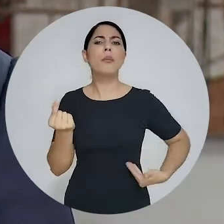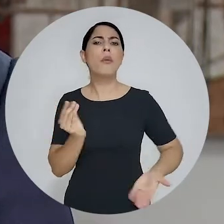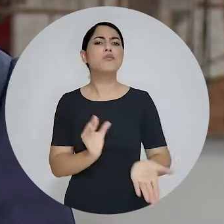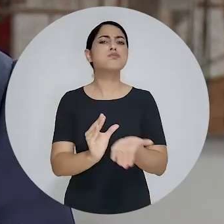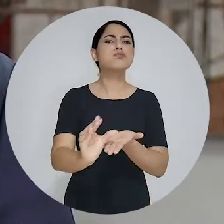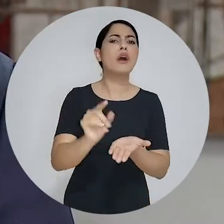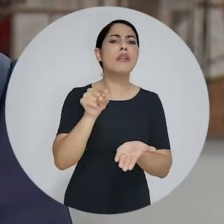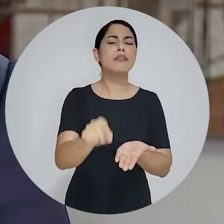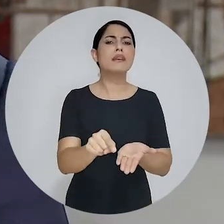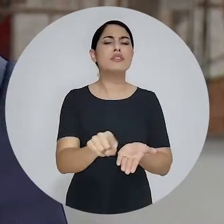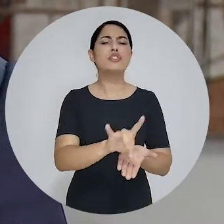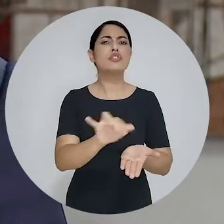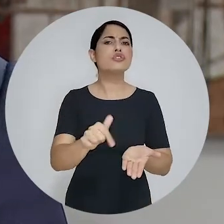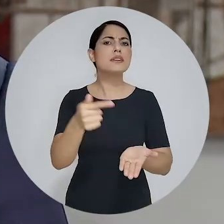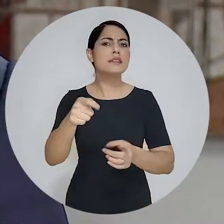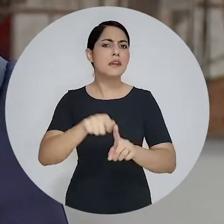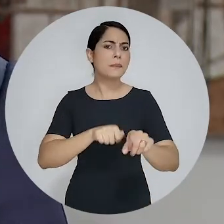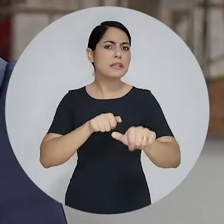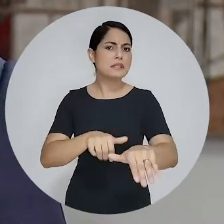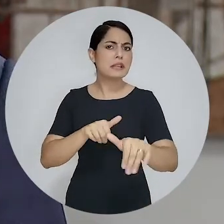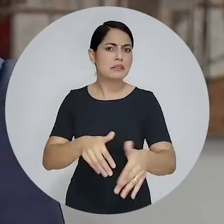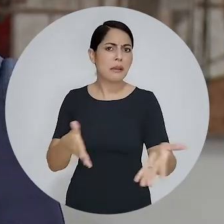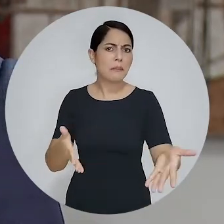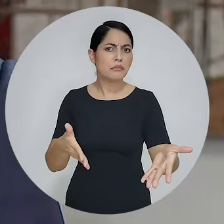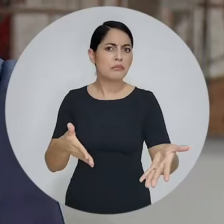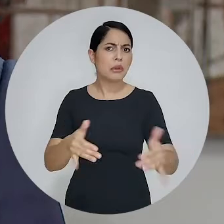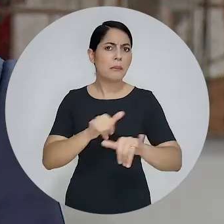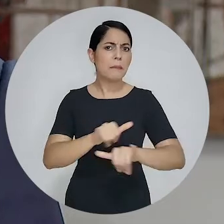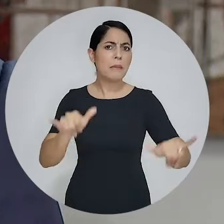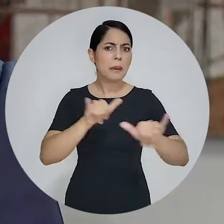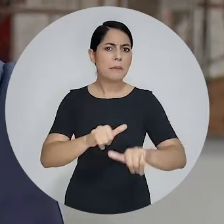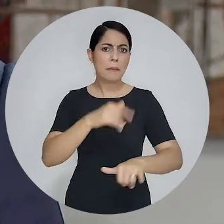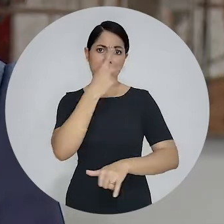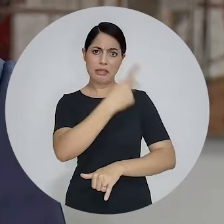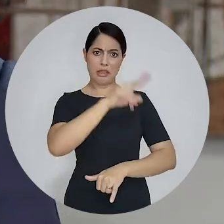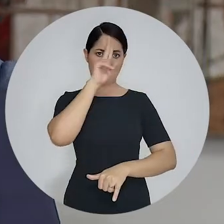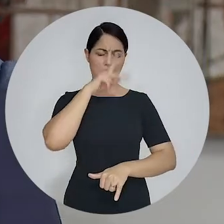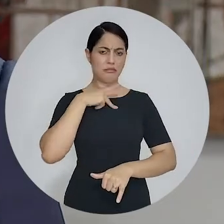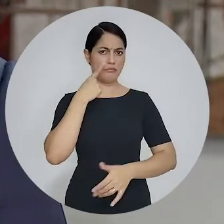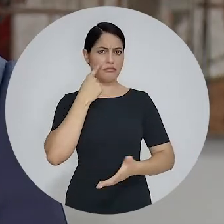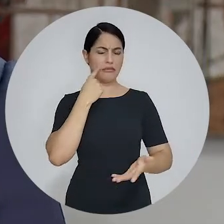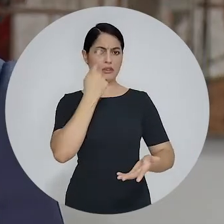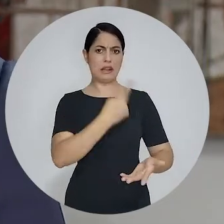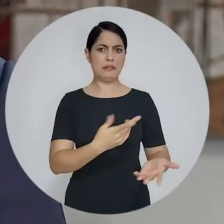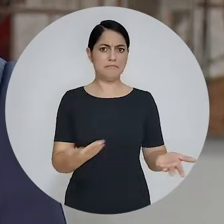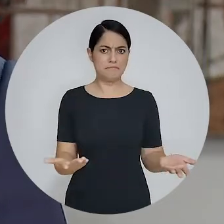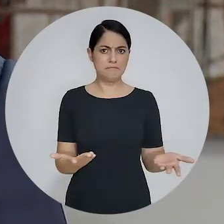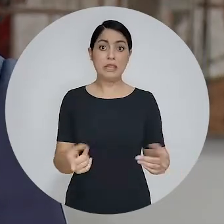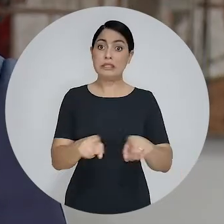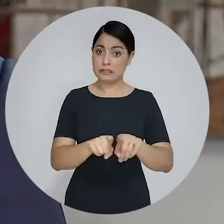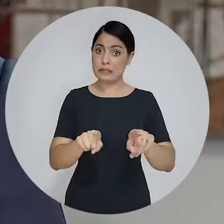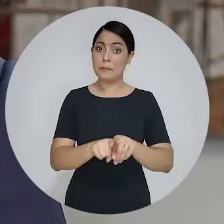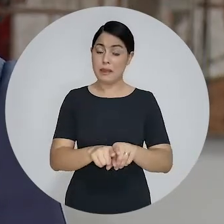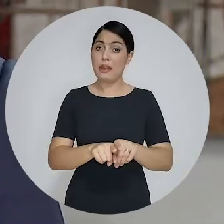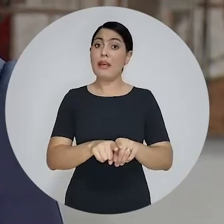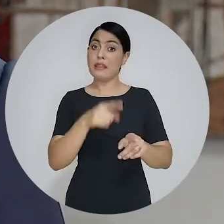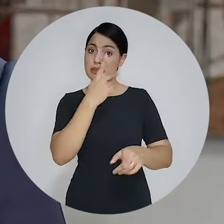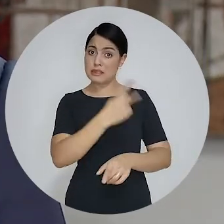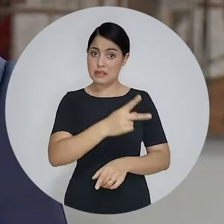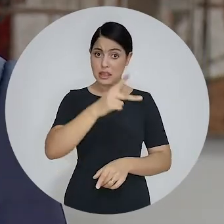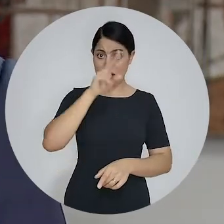saiba quanto de dinheiro público foi despendido neste esforço pessoal e